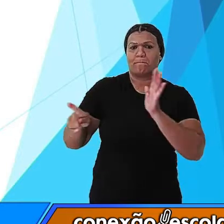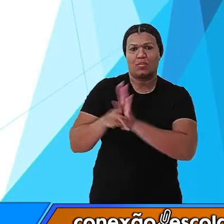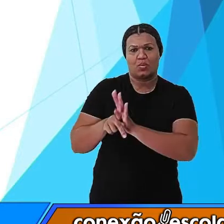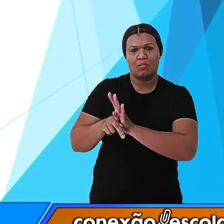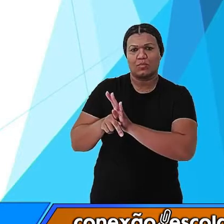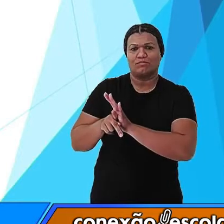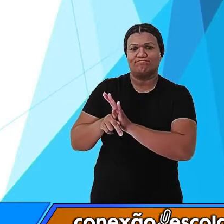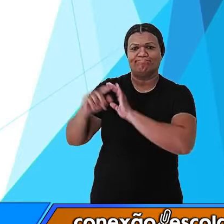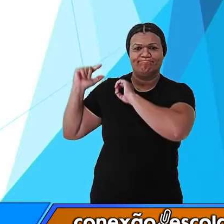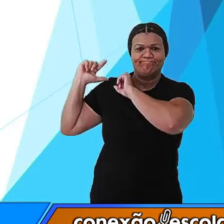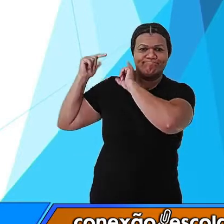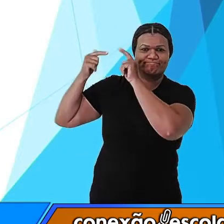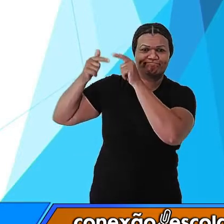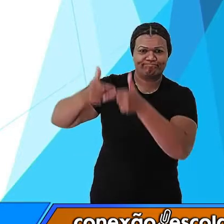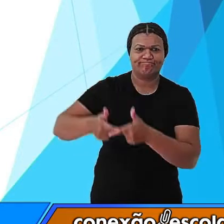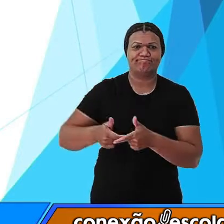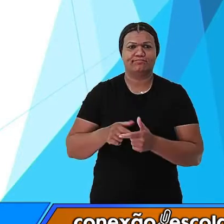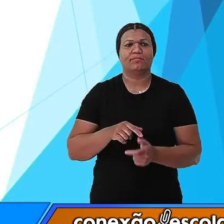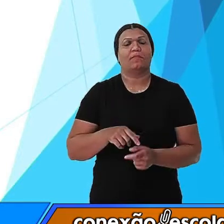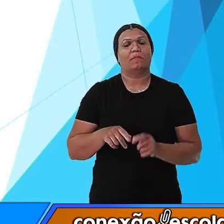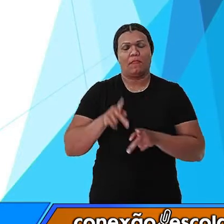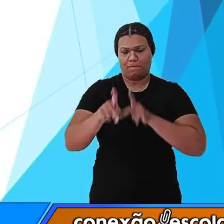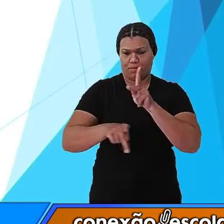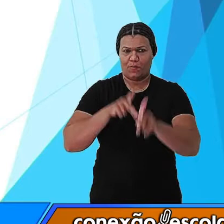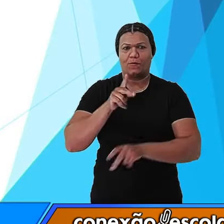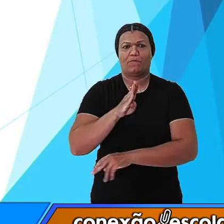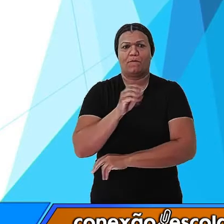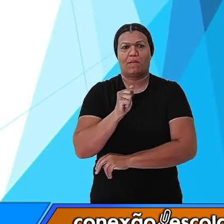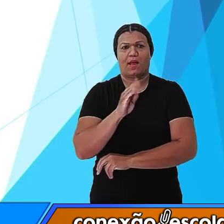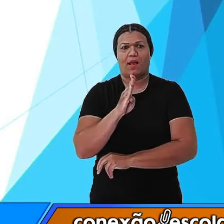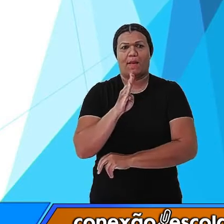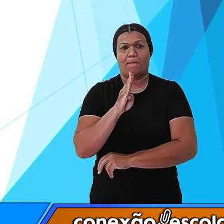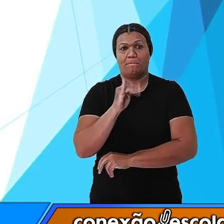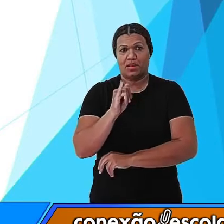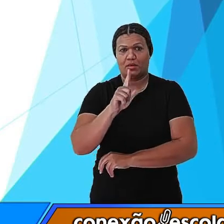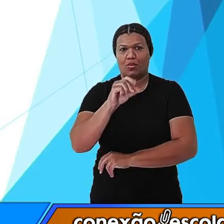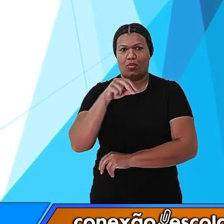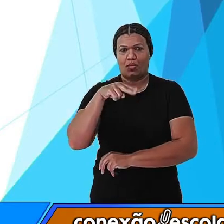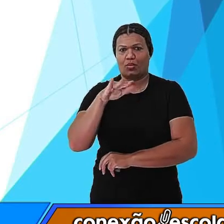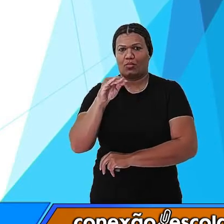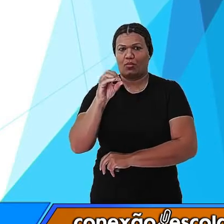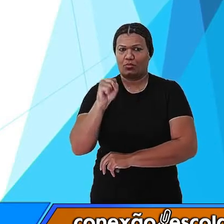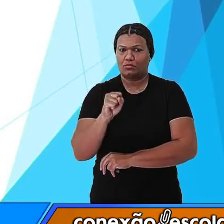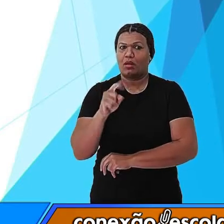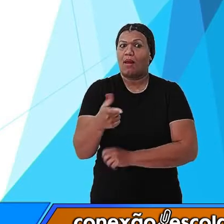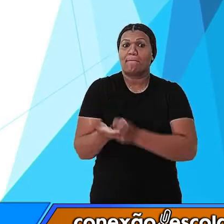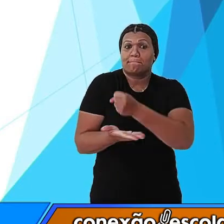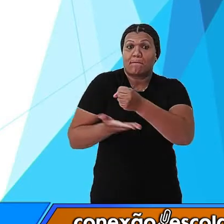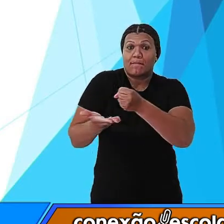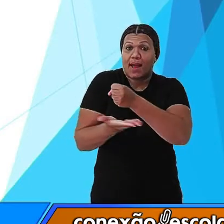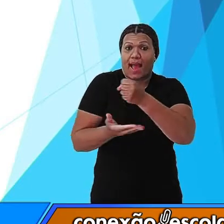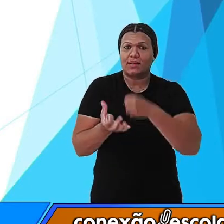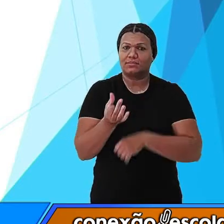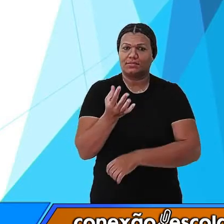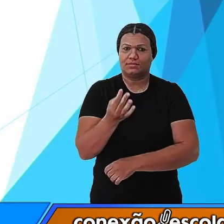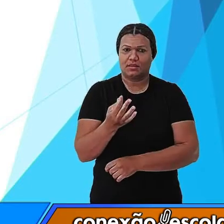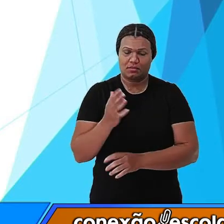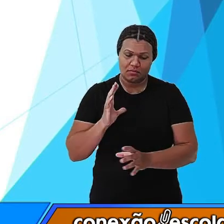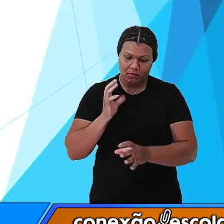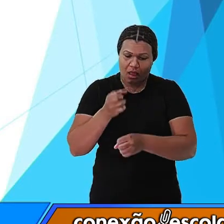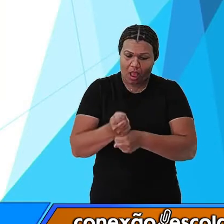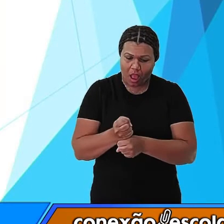babilônicos. O sistema babilônico utiliza a base 60 para a formação de seus numerais.